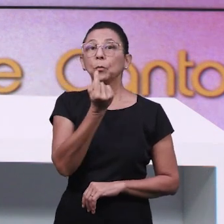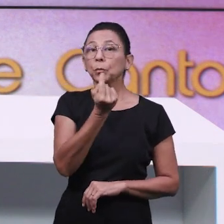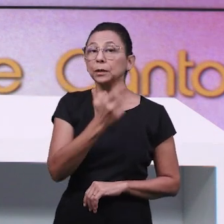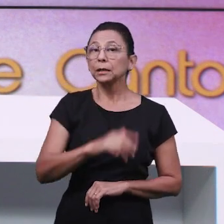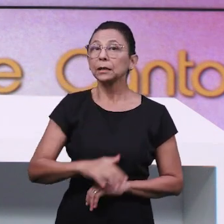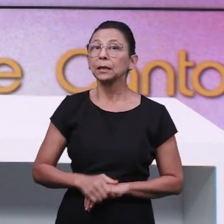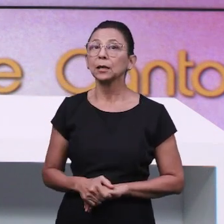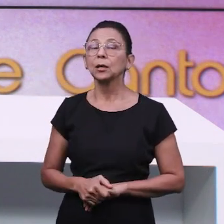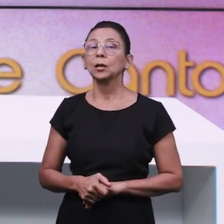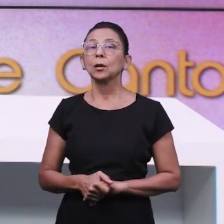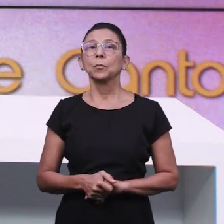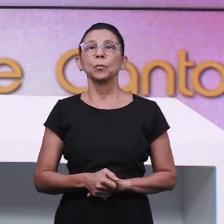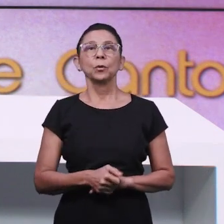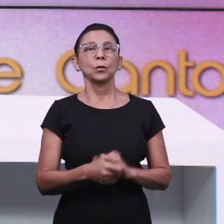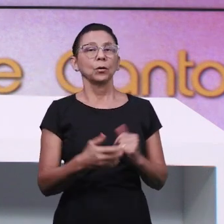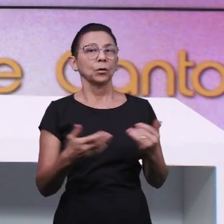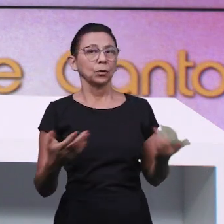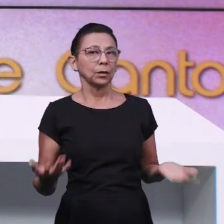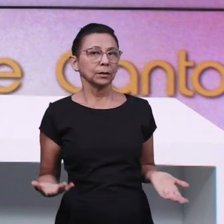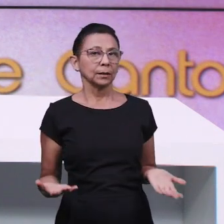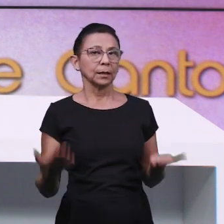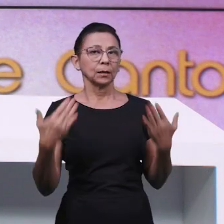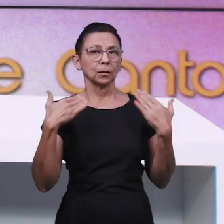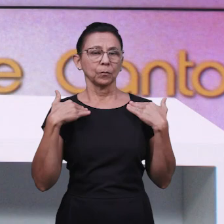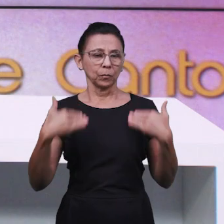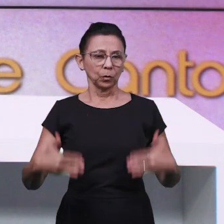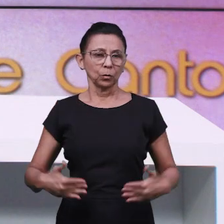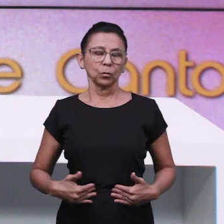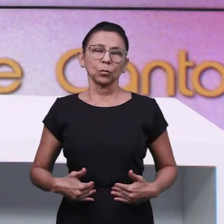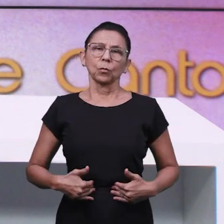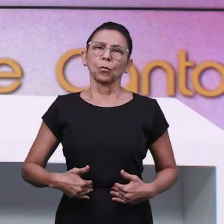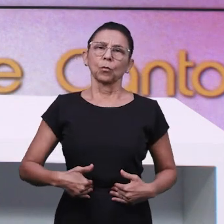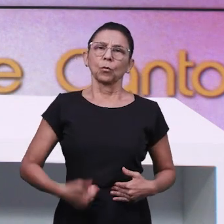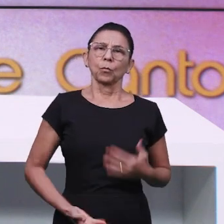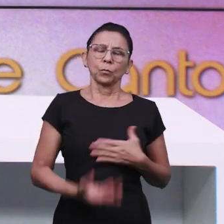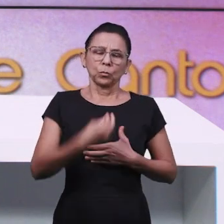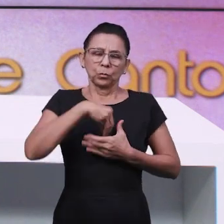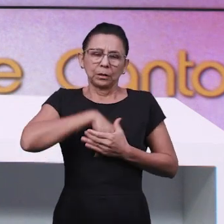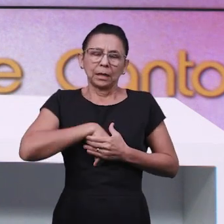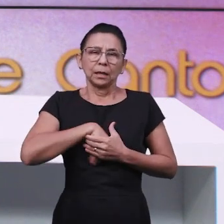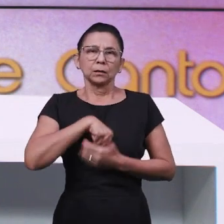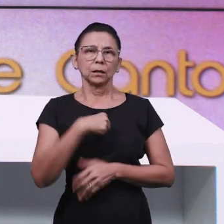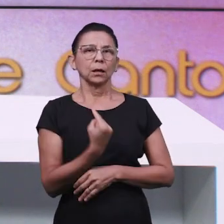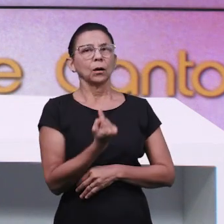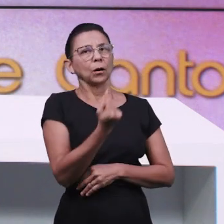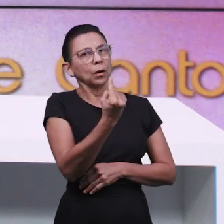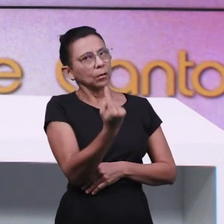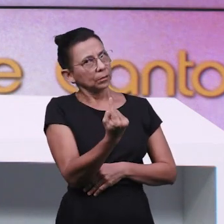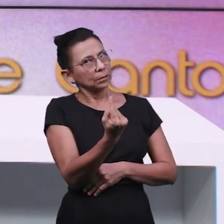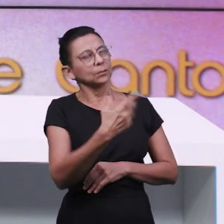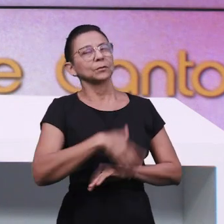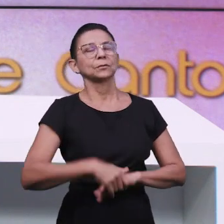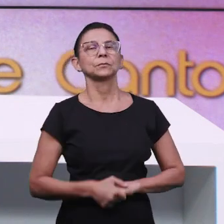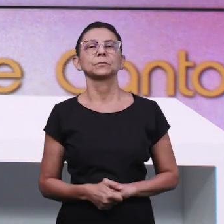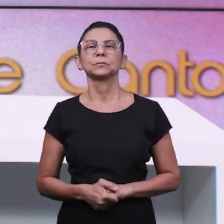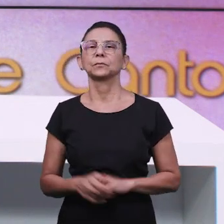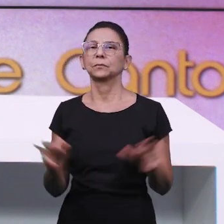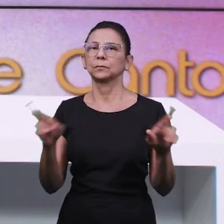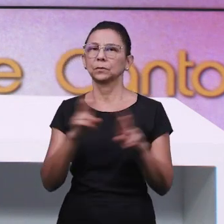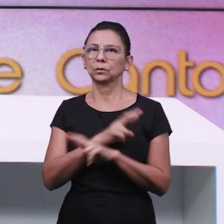minha estrutura fisiológica ser única. Vamos associar aos instrumentos, mais uma